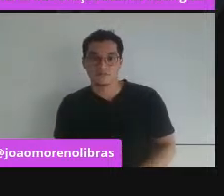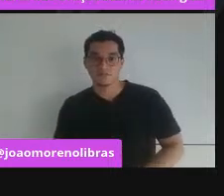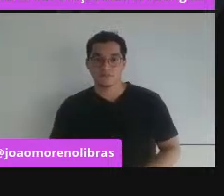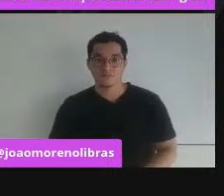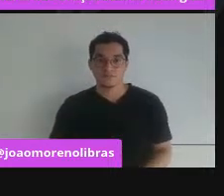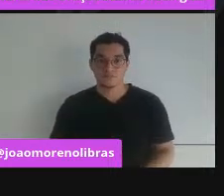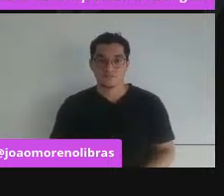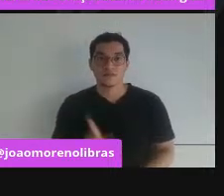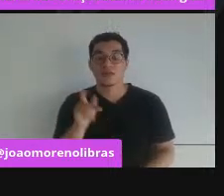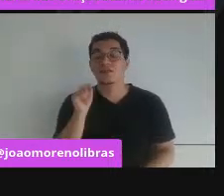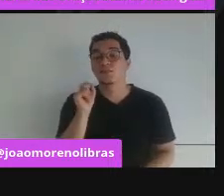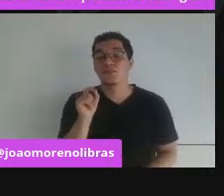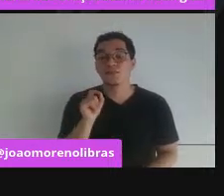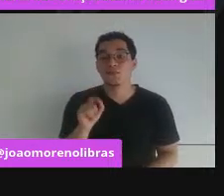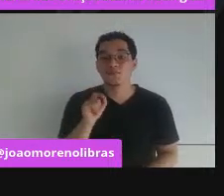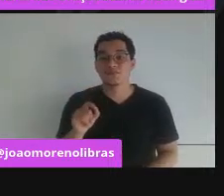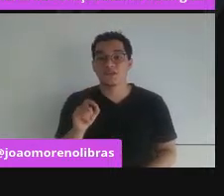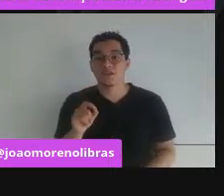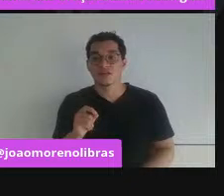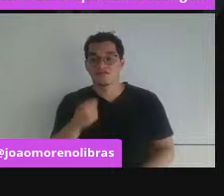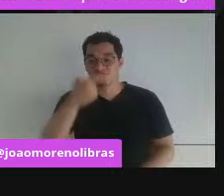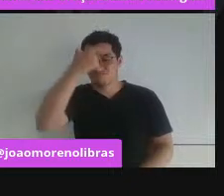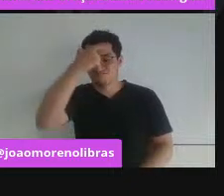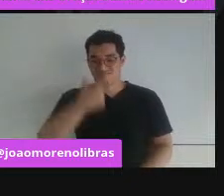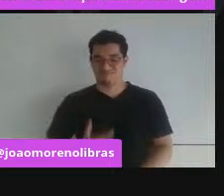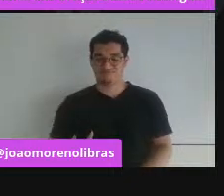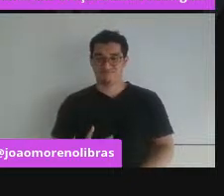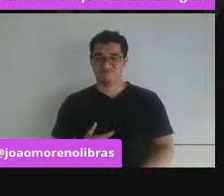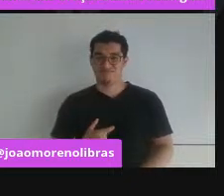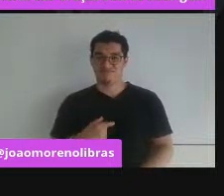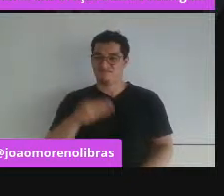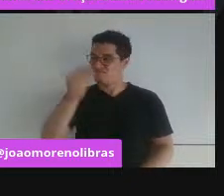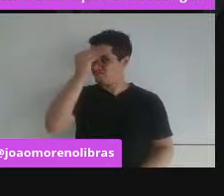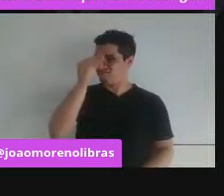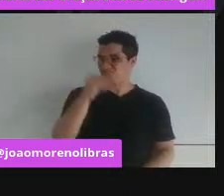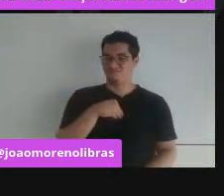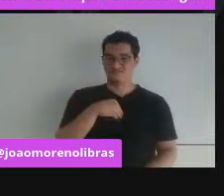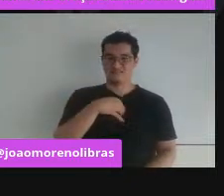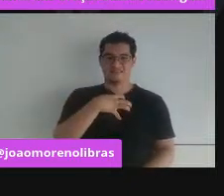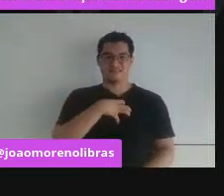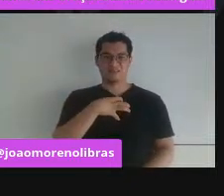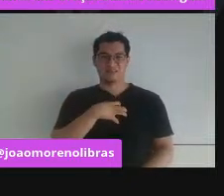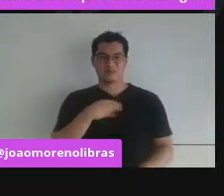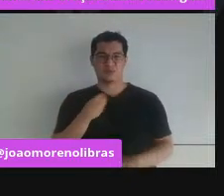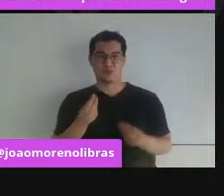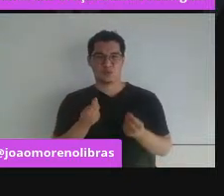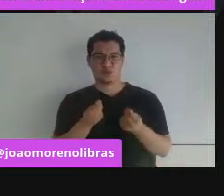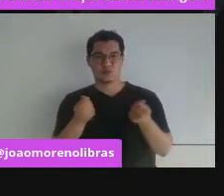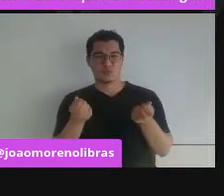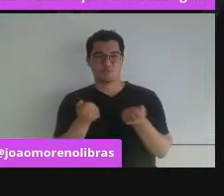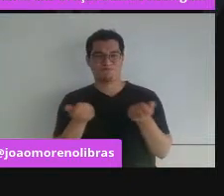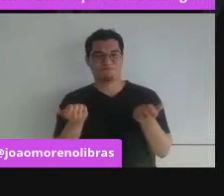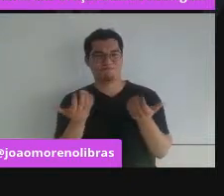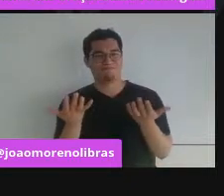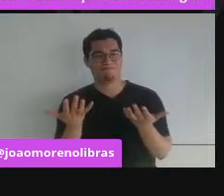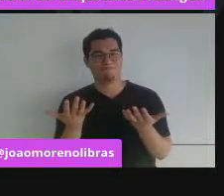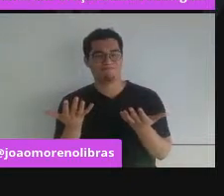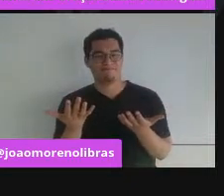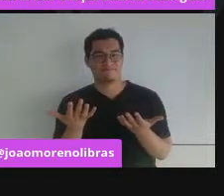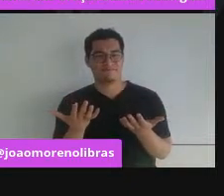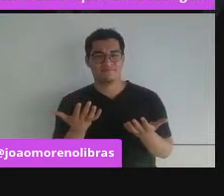foi destratado, que foi alguma coisa, ele se sentiu agredido, é porque o outro não se deu conta, mas